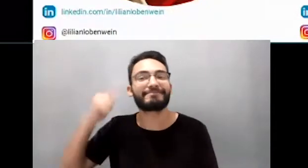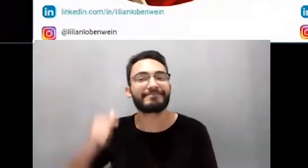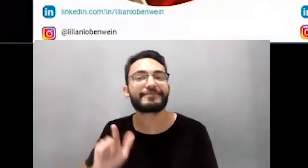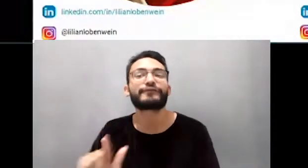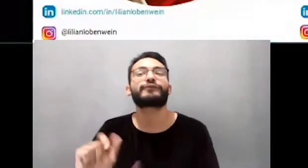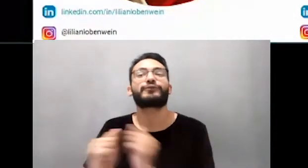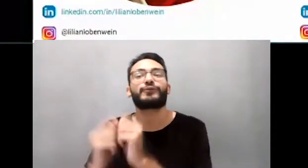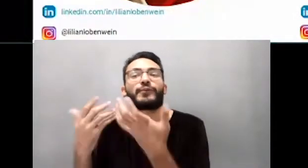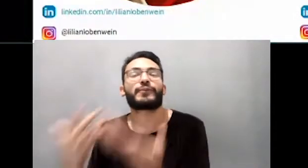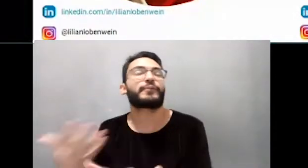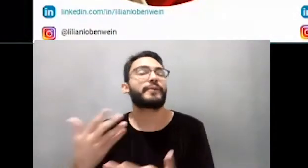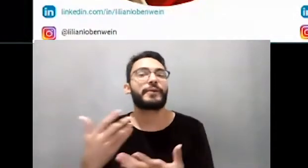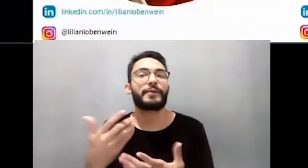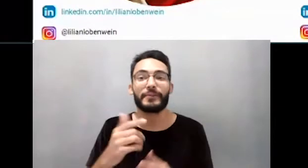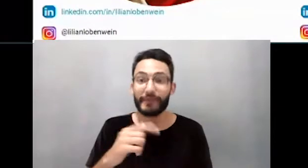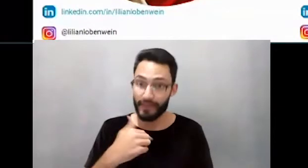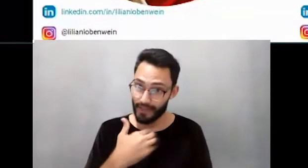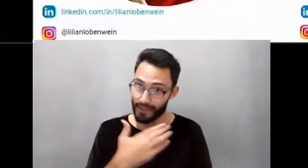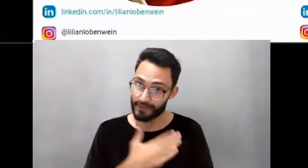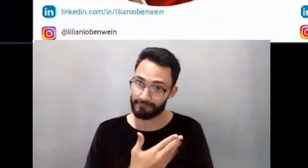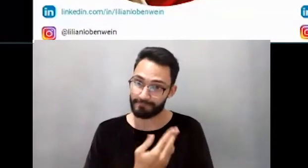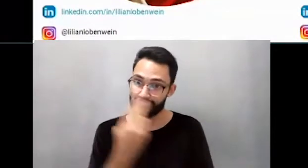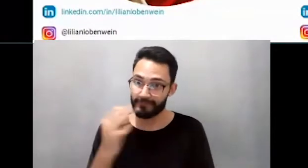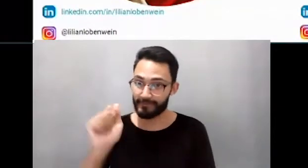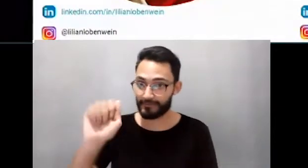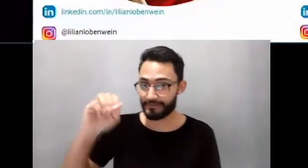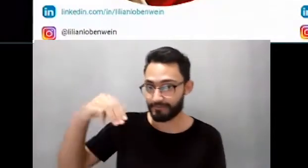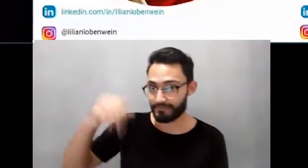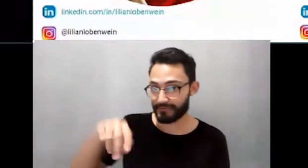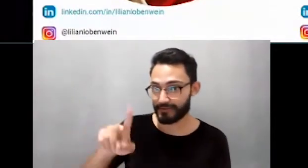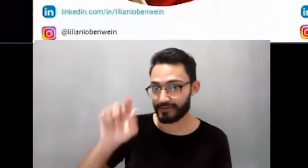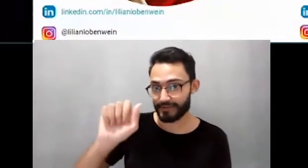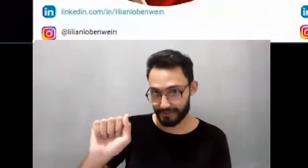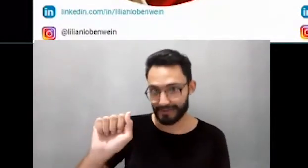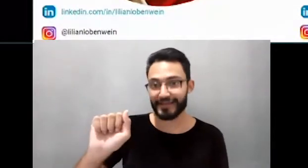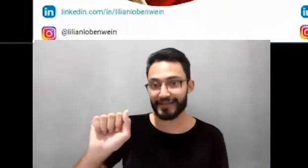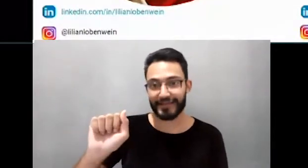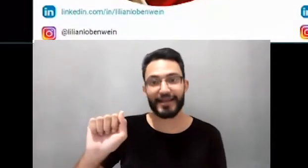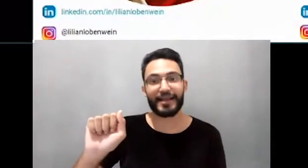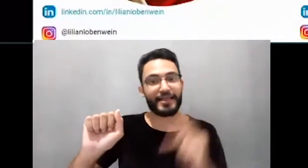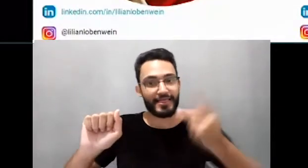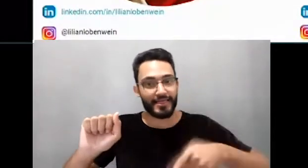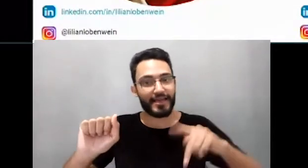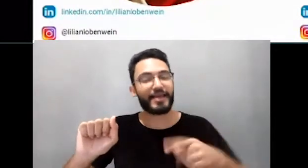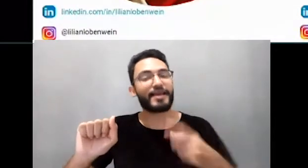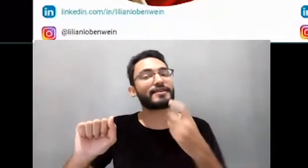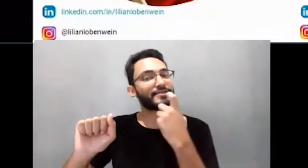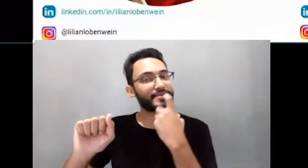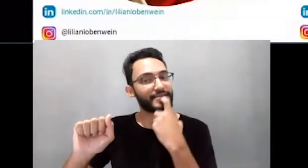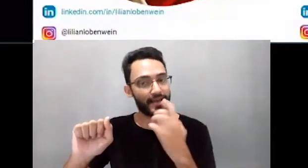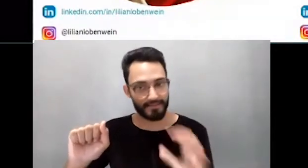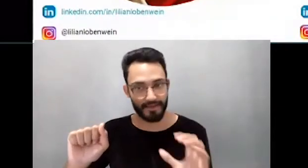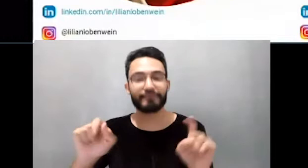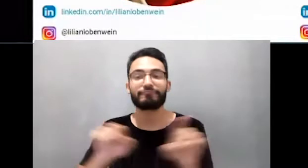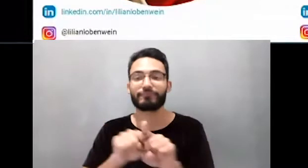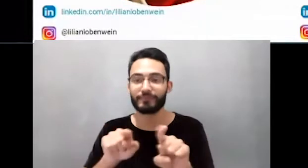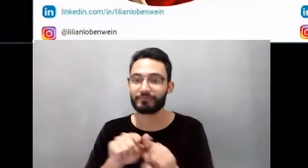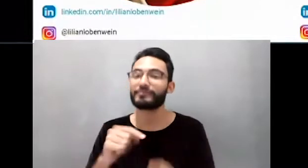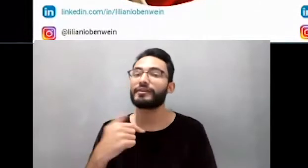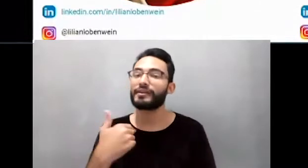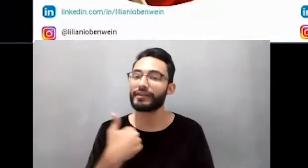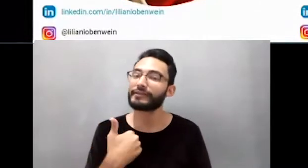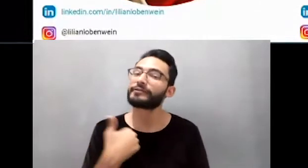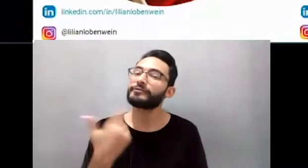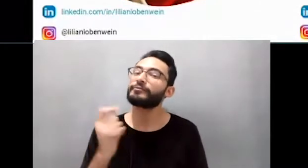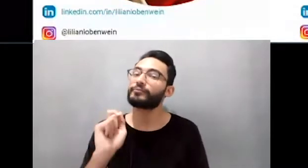apresentação. Eu sou a Amanda, do time de Talent Attracting aqui da C&T. Me descrevendo um pouquinho, eu sou uma